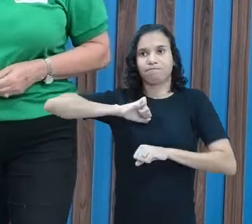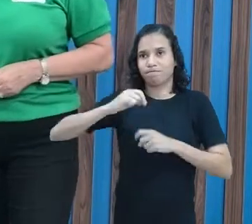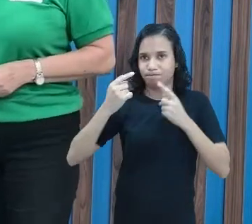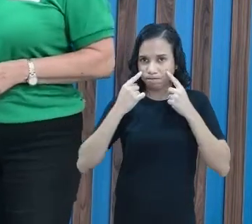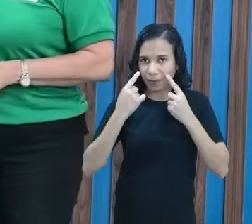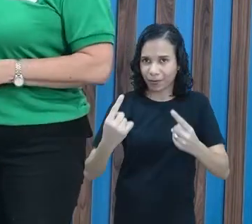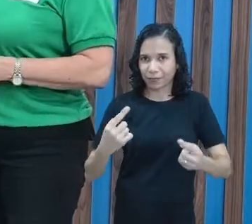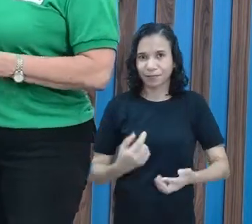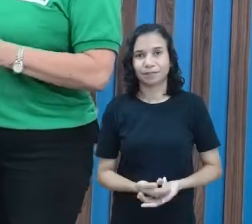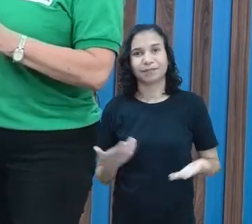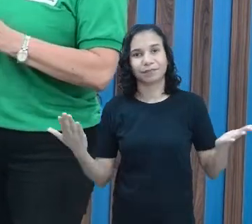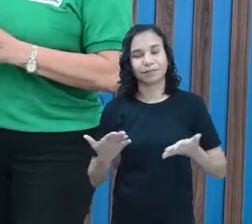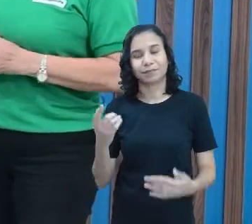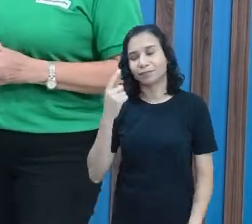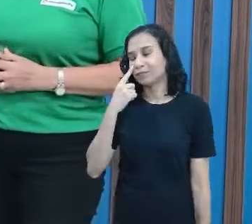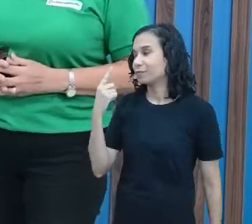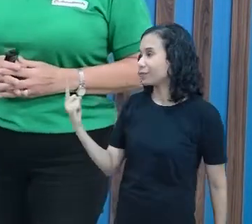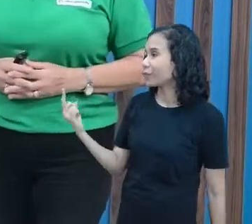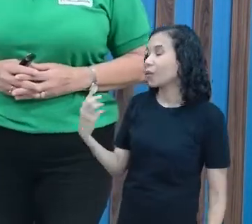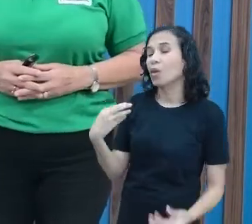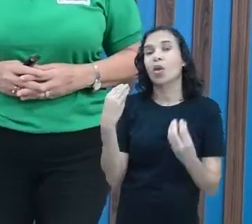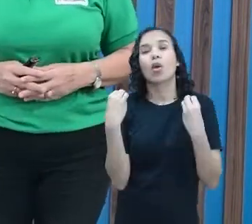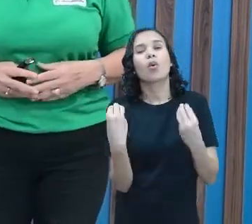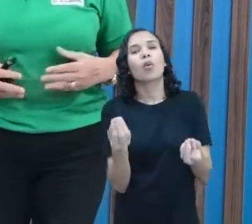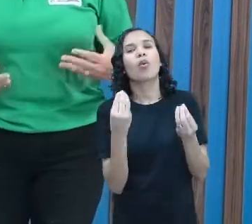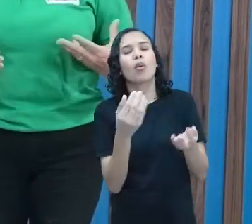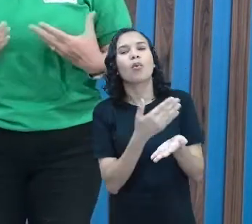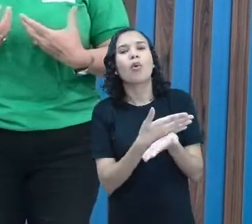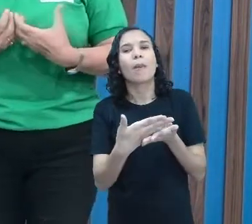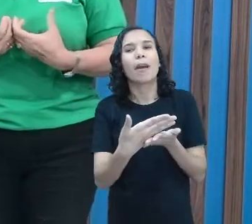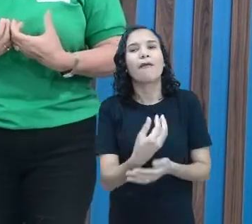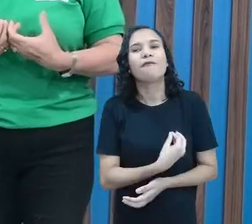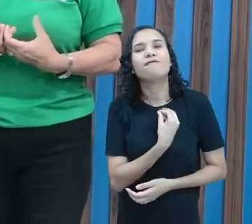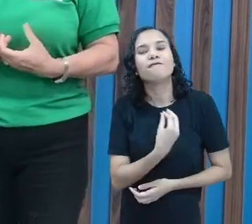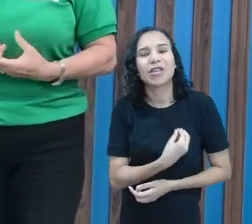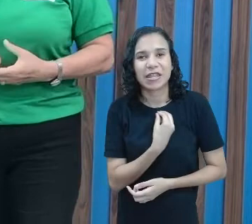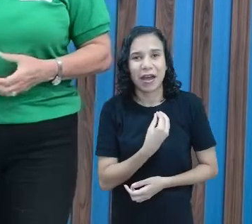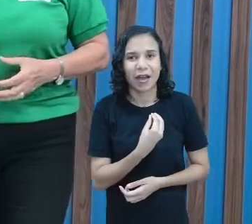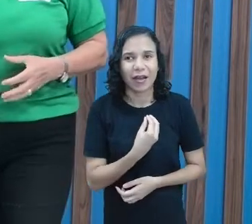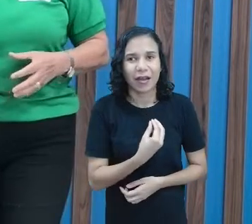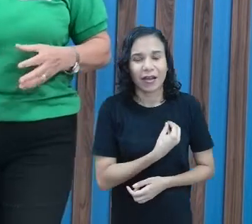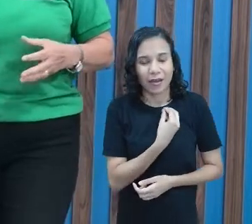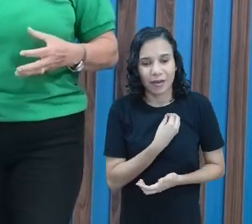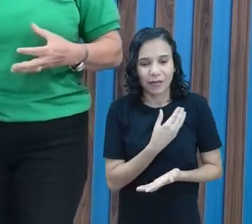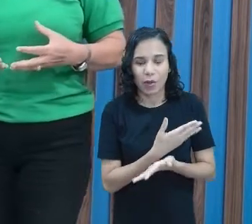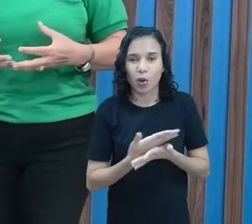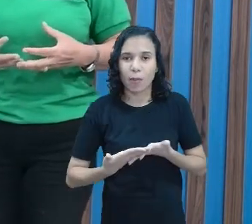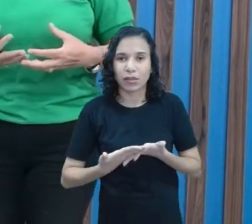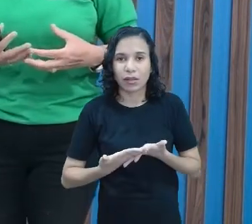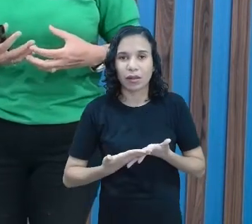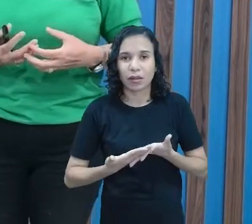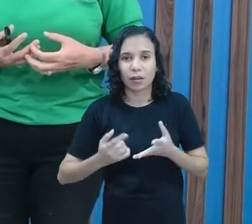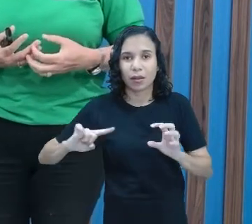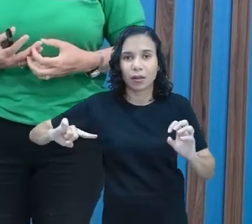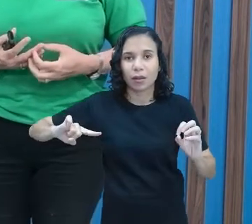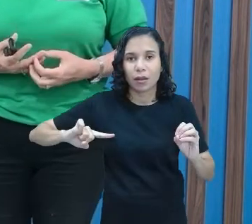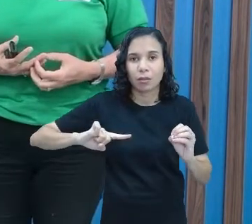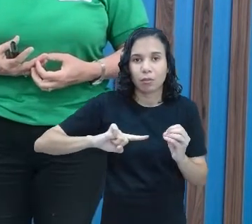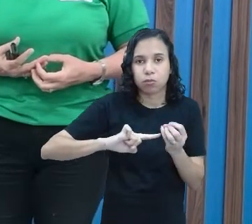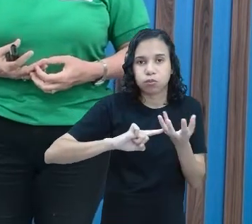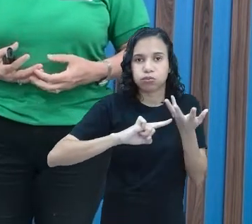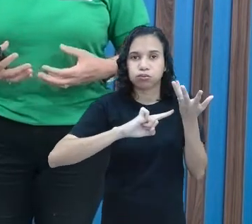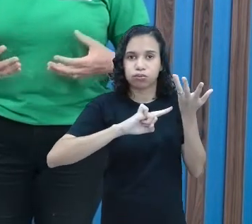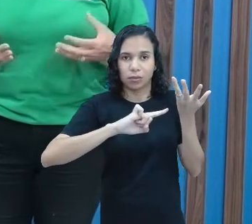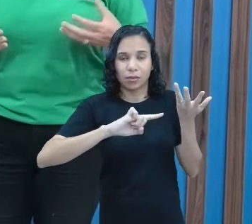doenças. E aqui nós vemos aqui como é que se inicia a vida, né? A vida já inicia no momento da